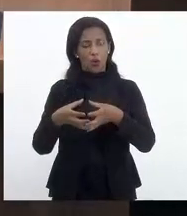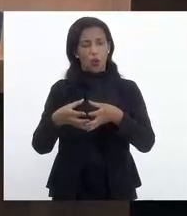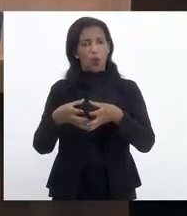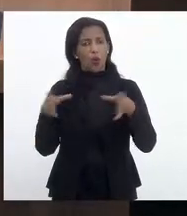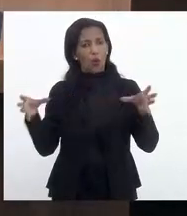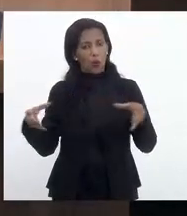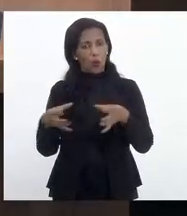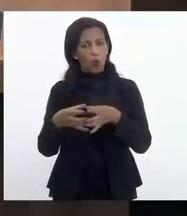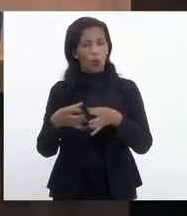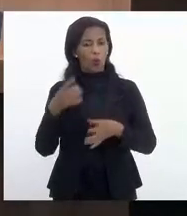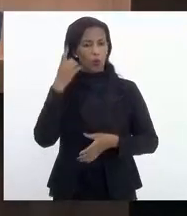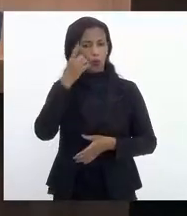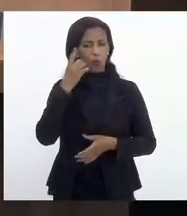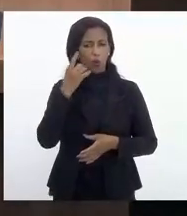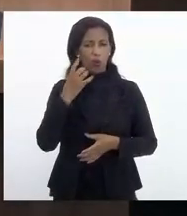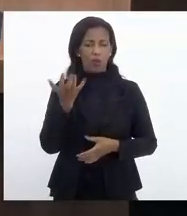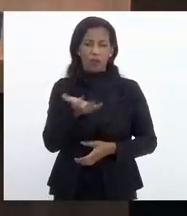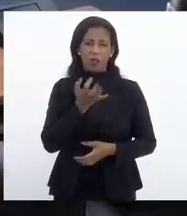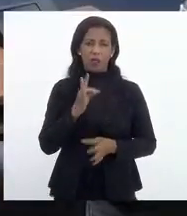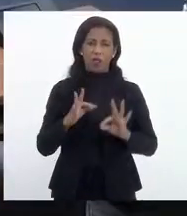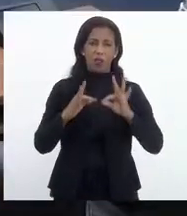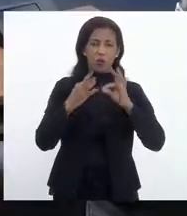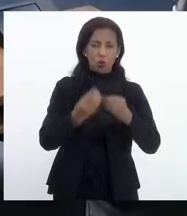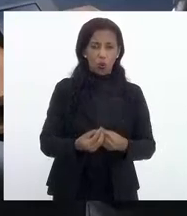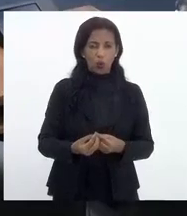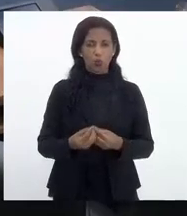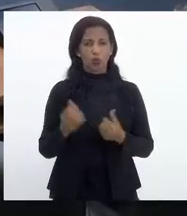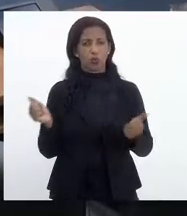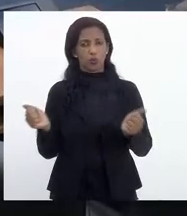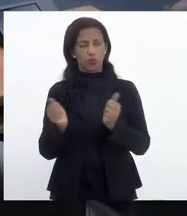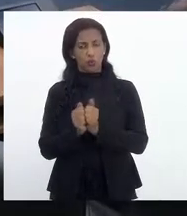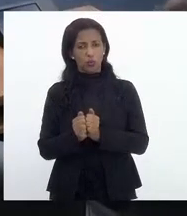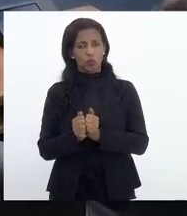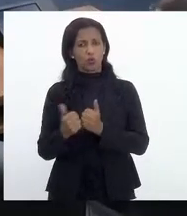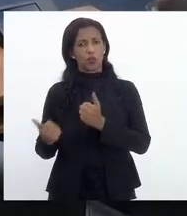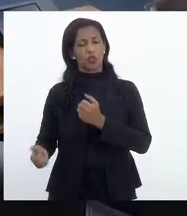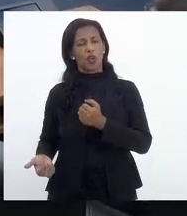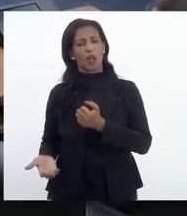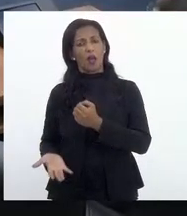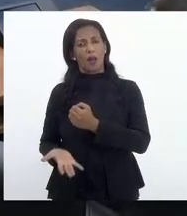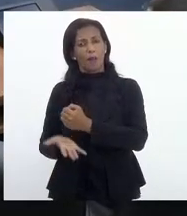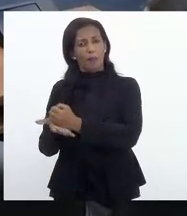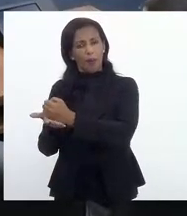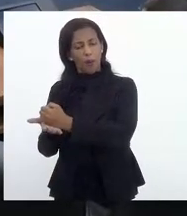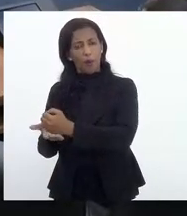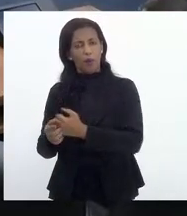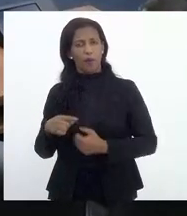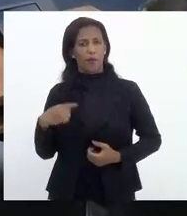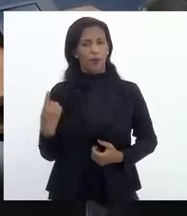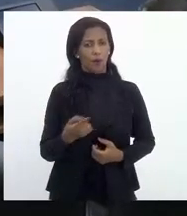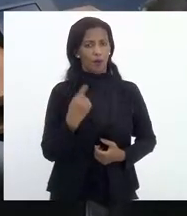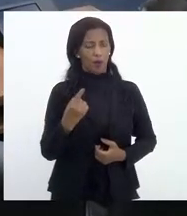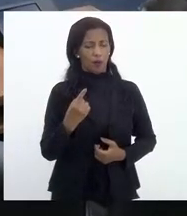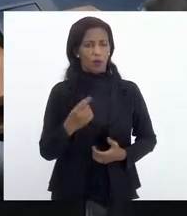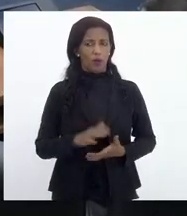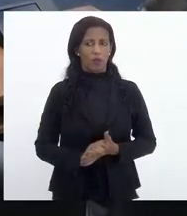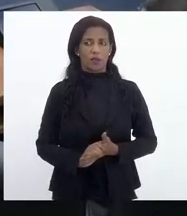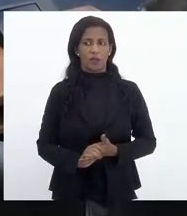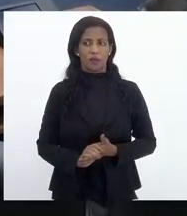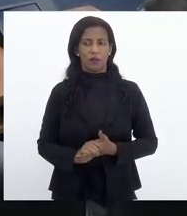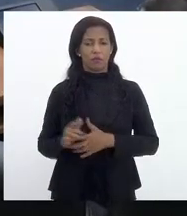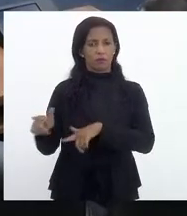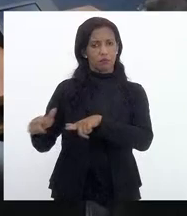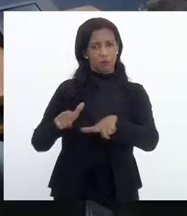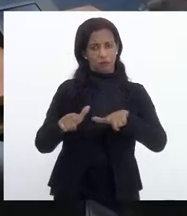forma coletiva e gostaria que todo foro e os deputados que já apoiam a nossa a nossa a nossa frente parlamentar já